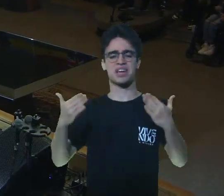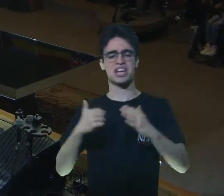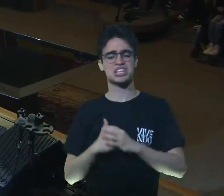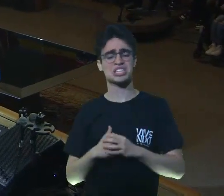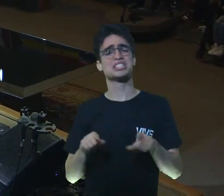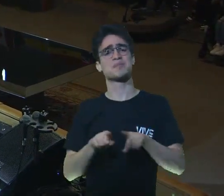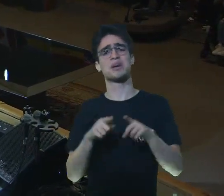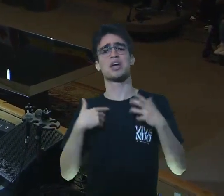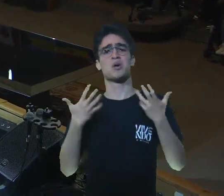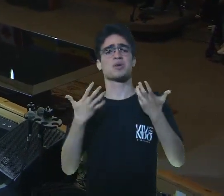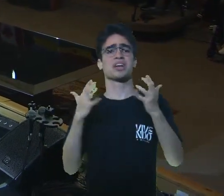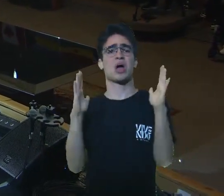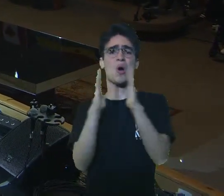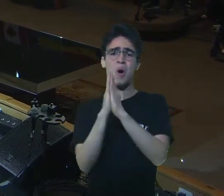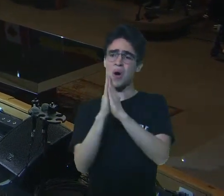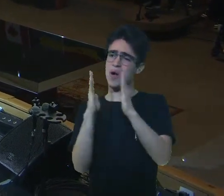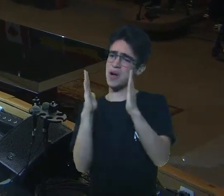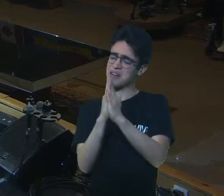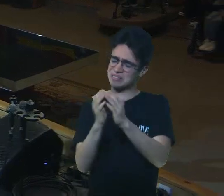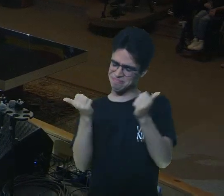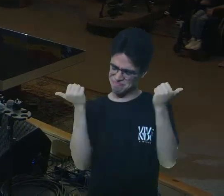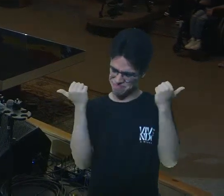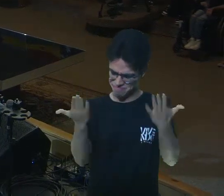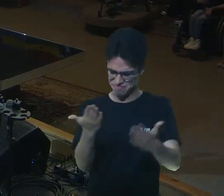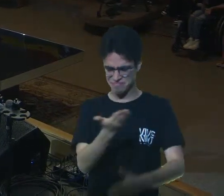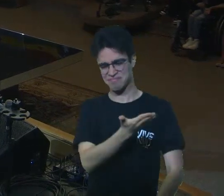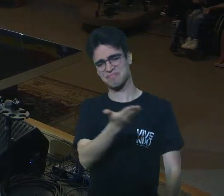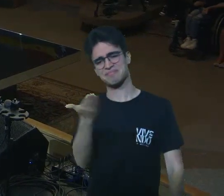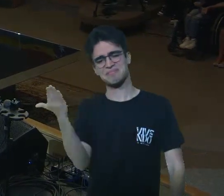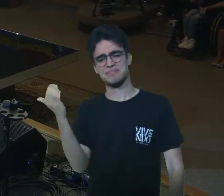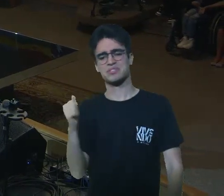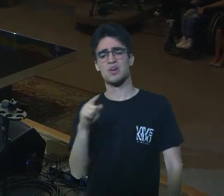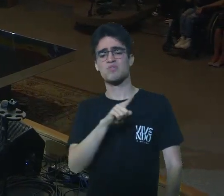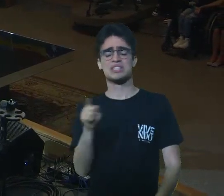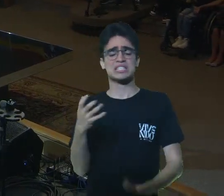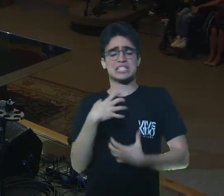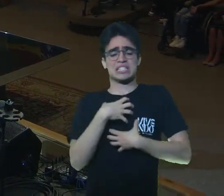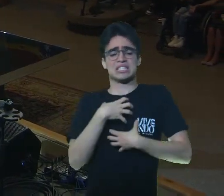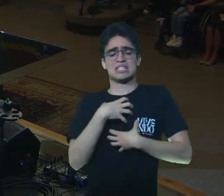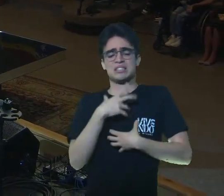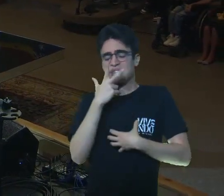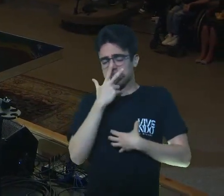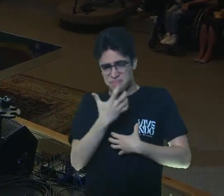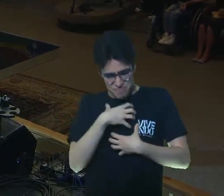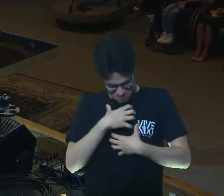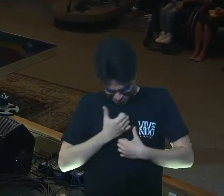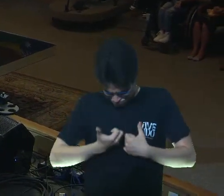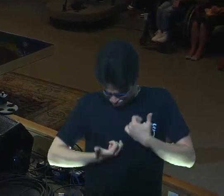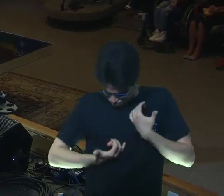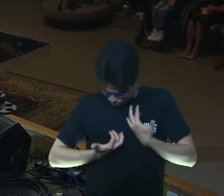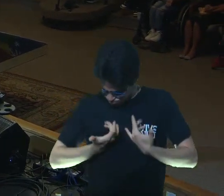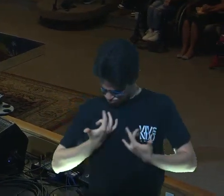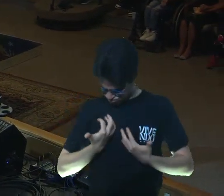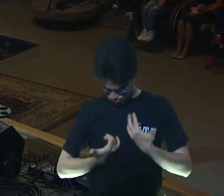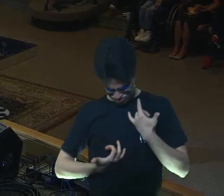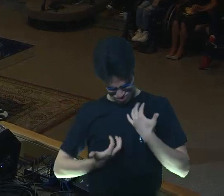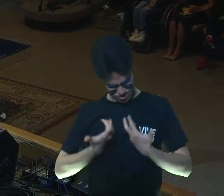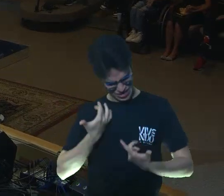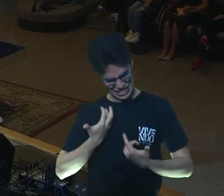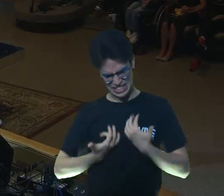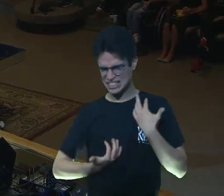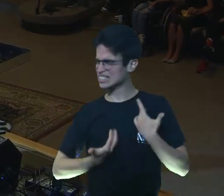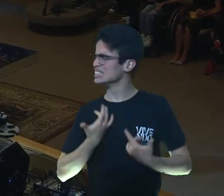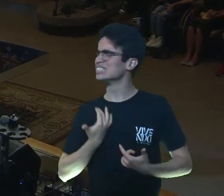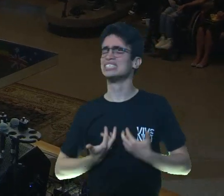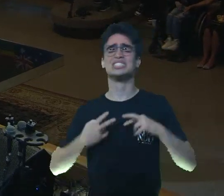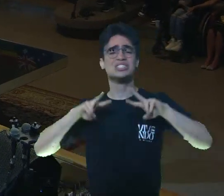gostaria de orar por você. Se você sente que o seu coração tema e anseia para